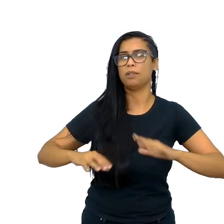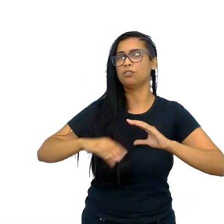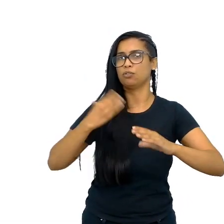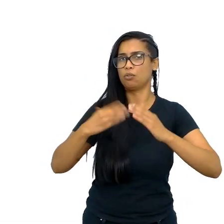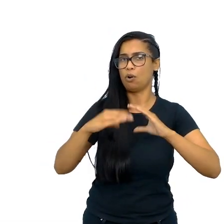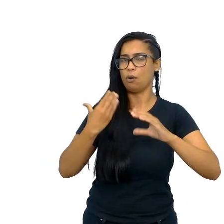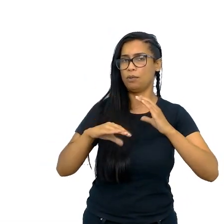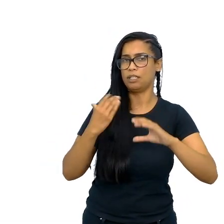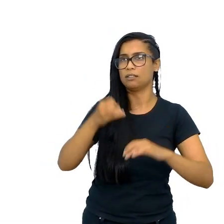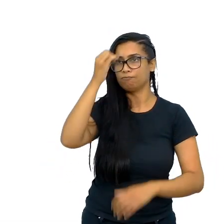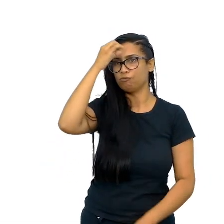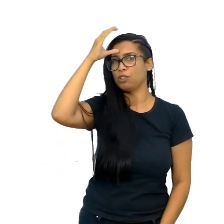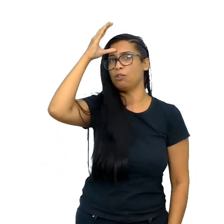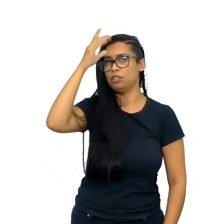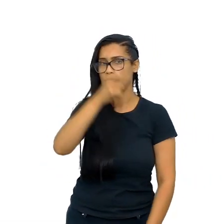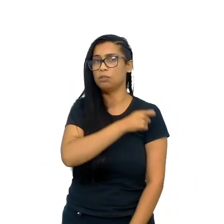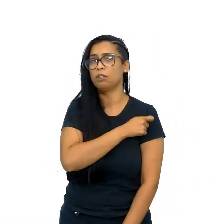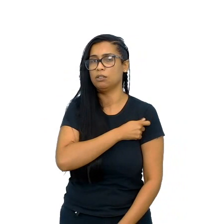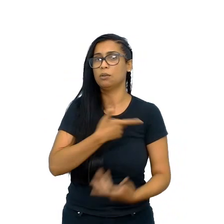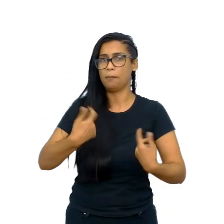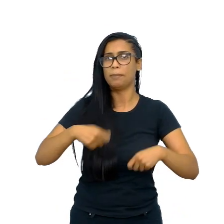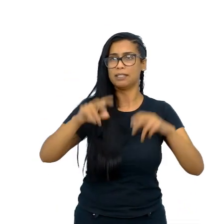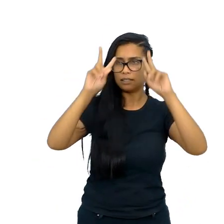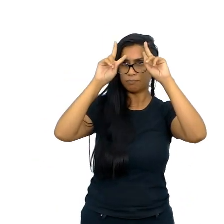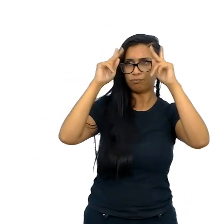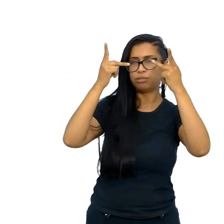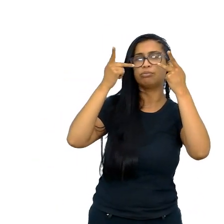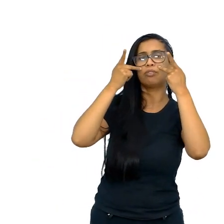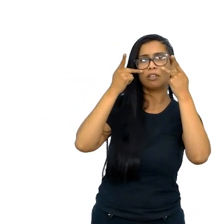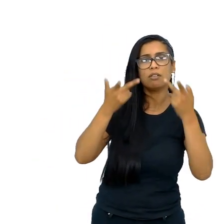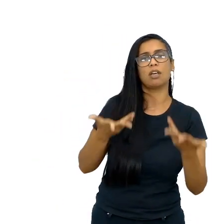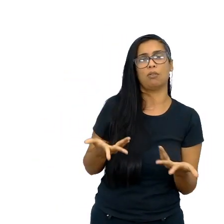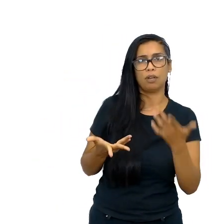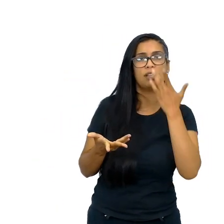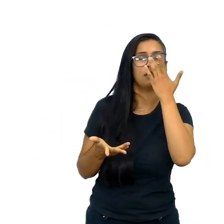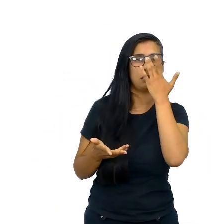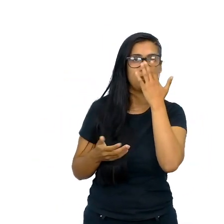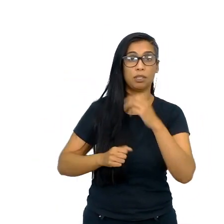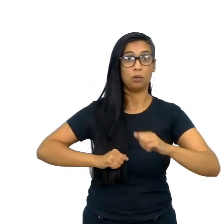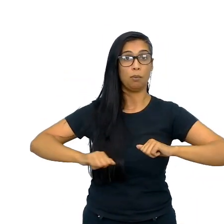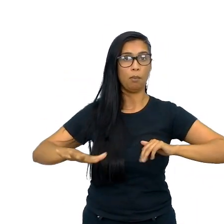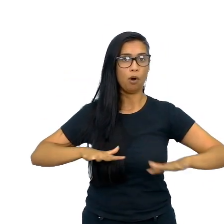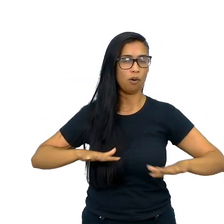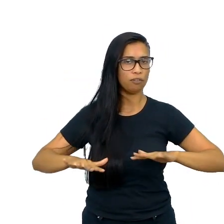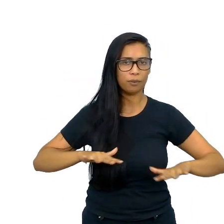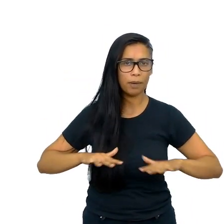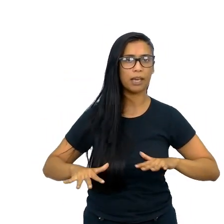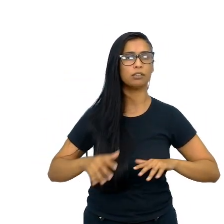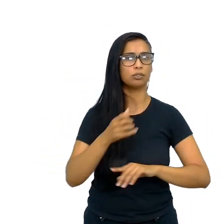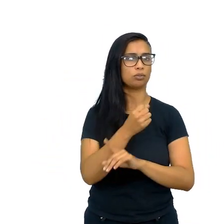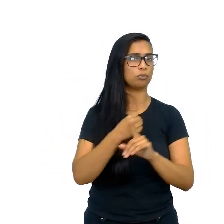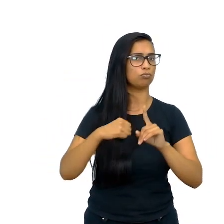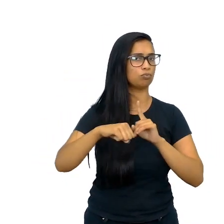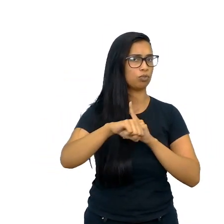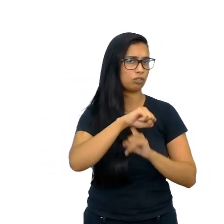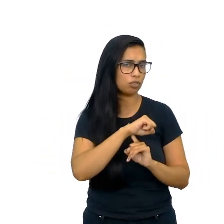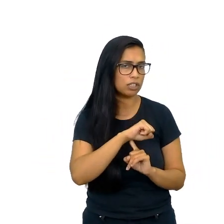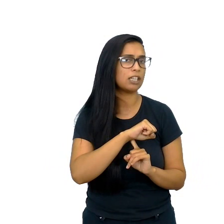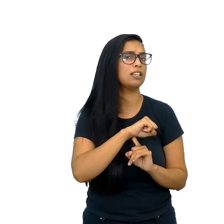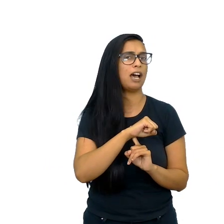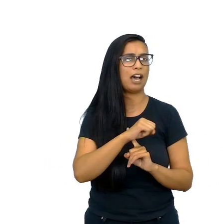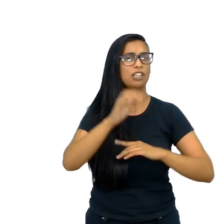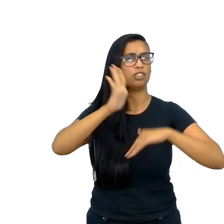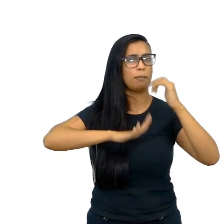estudante. Então, ele também precisa reconhecer que, para ele ter um movimento social na vida prática dele, quanto mais